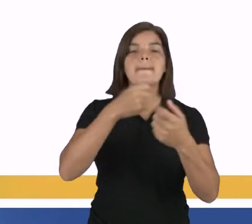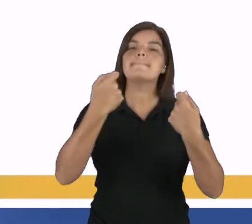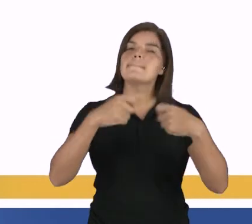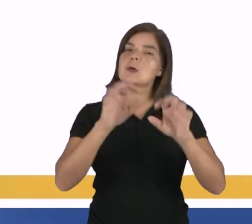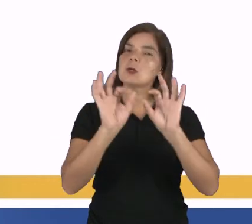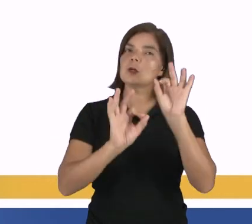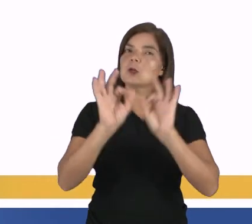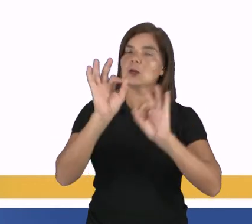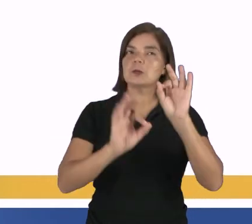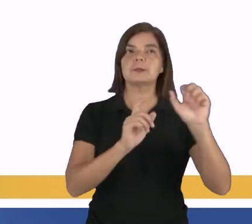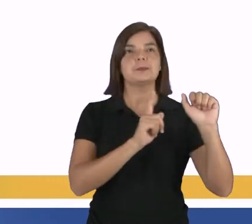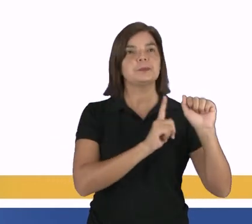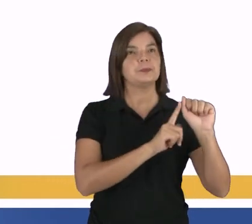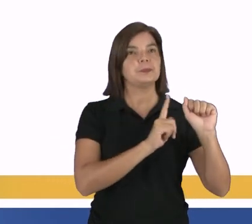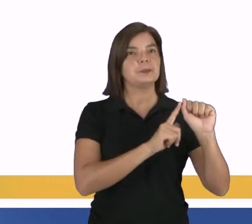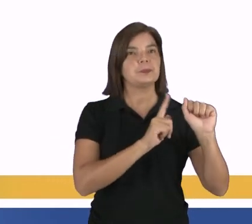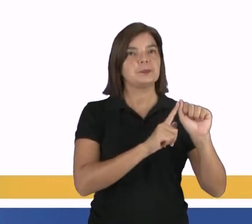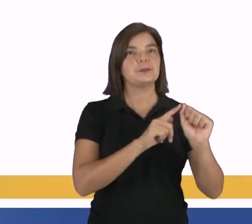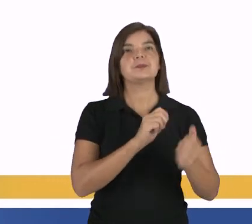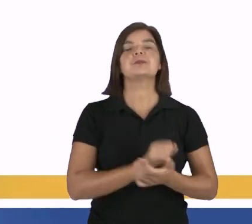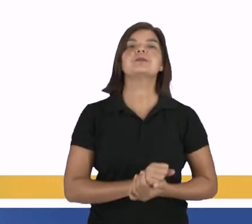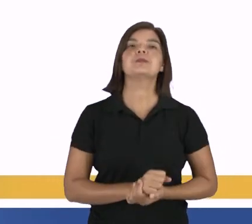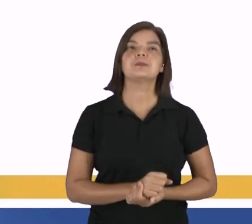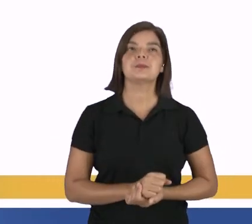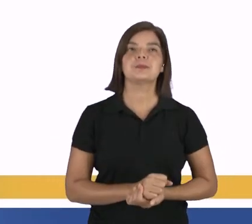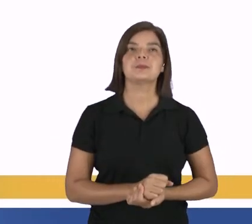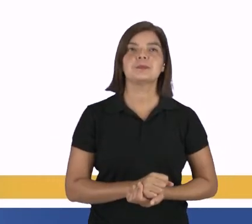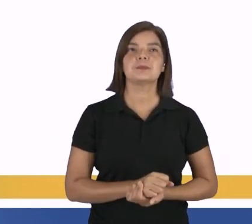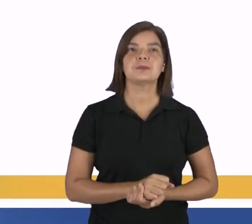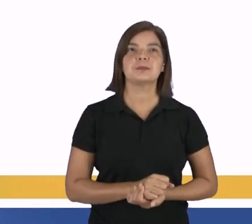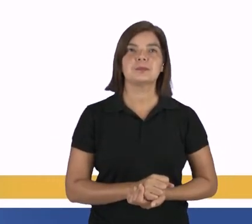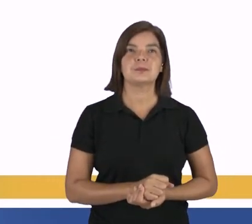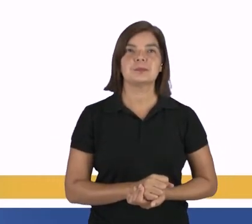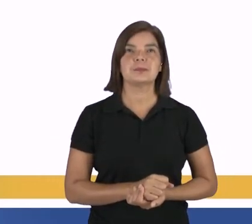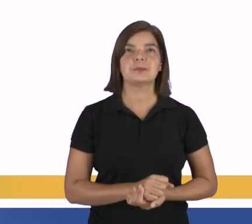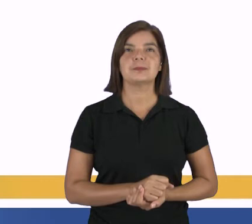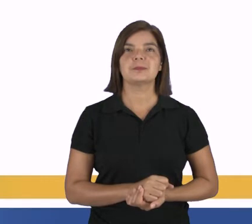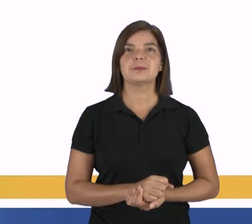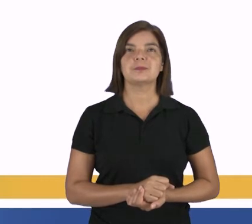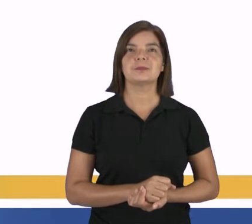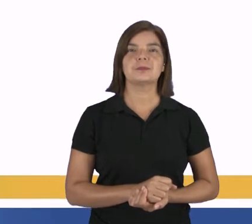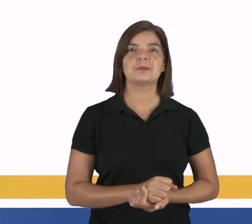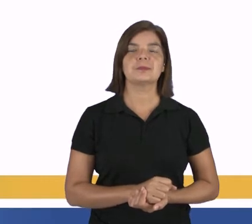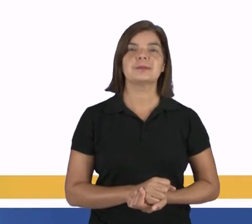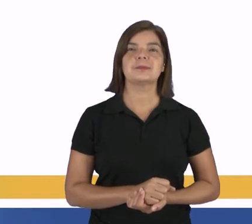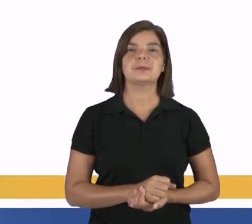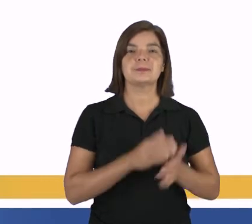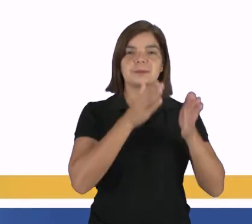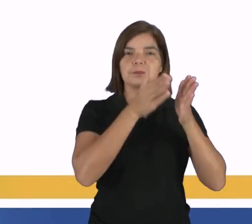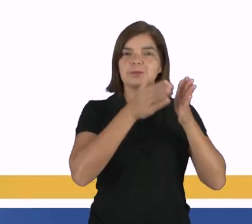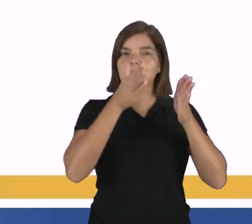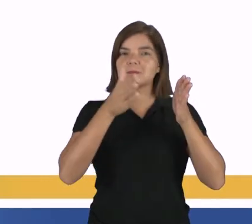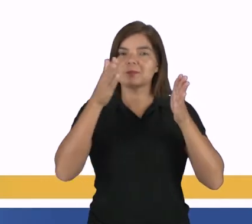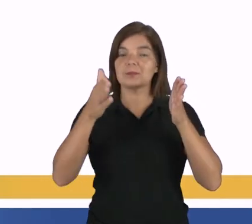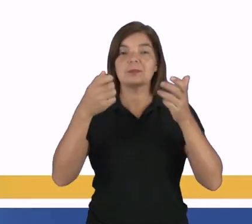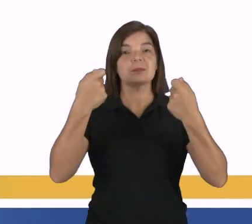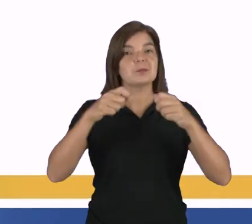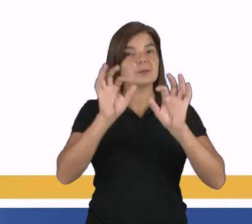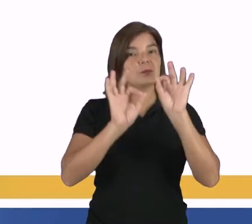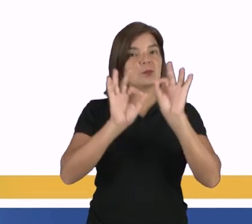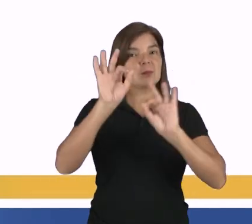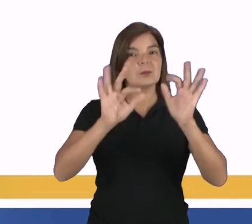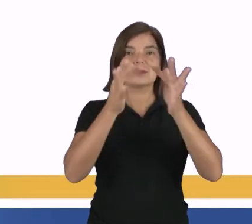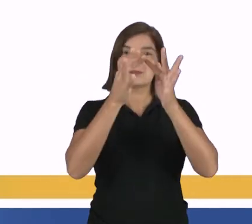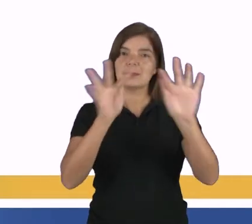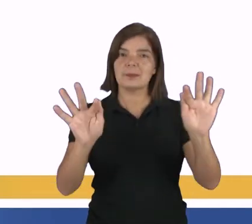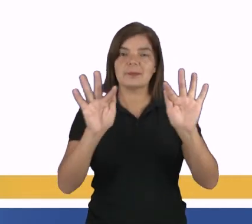Na letra A tem assim: Does take a laptop how long to fix